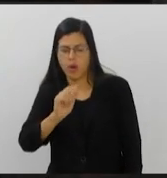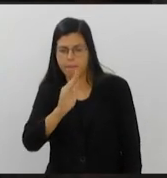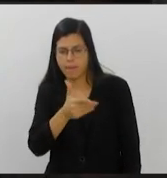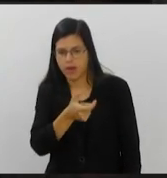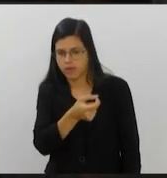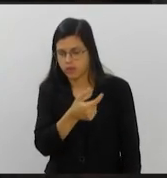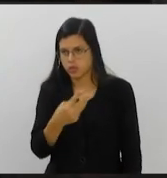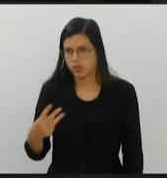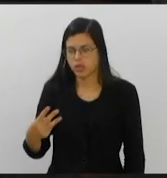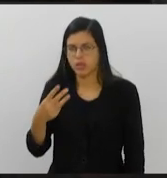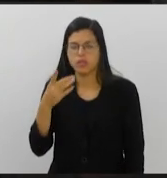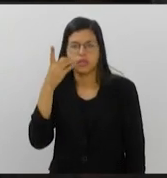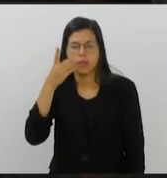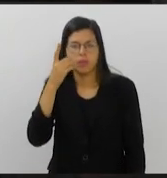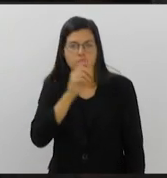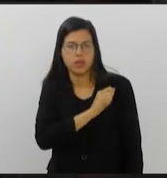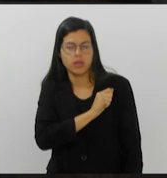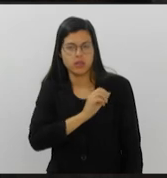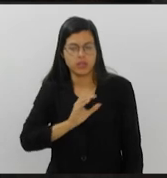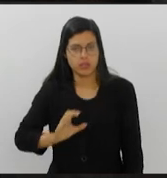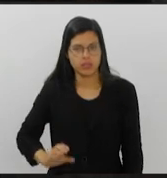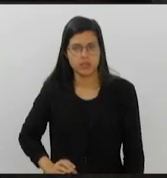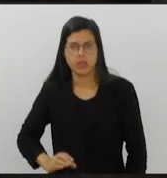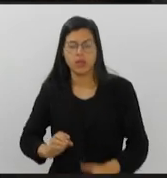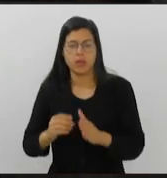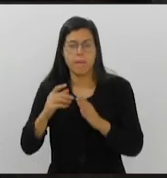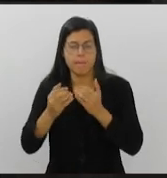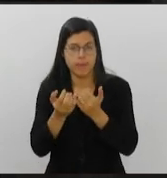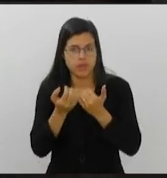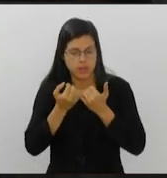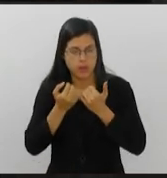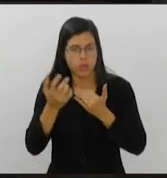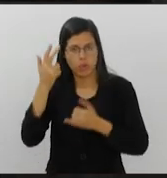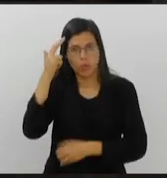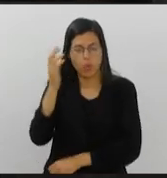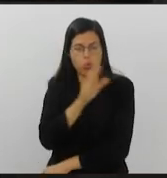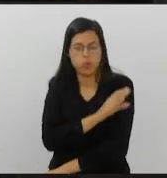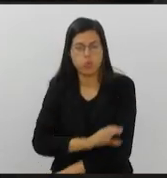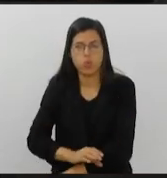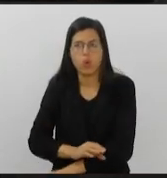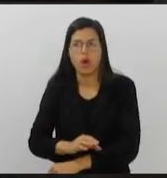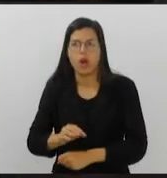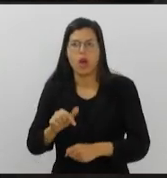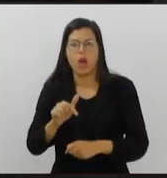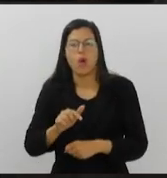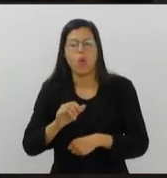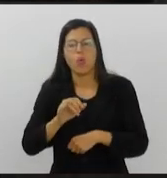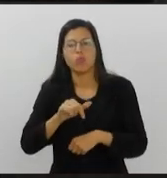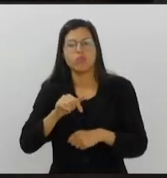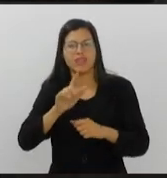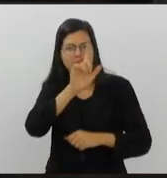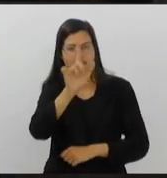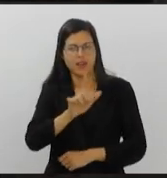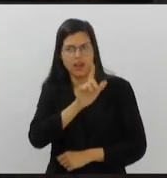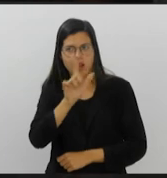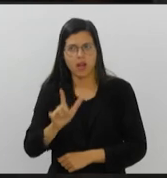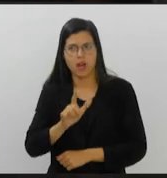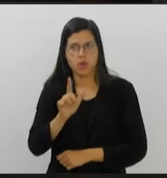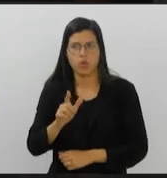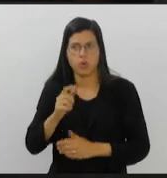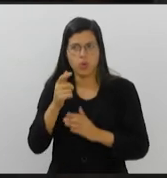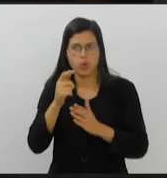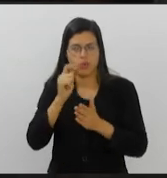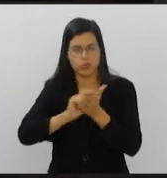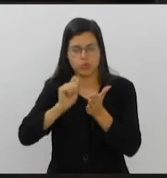Andrezinho Siciliano, que declara patrimônio cultural de natureza material do Estado do Rio de Janeiro a obra literária do escritor e jornalista